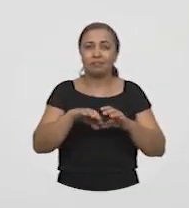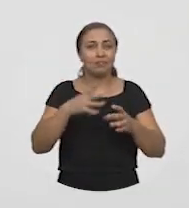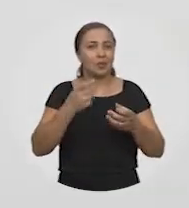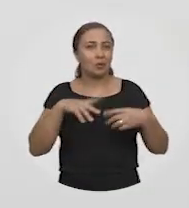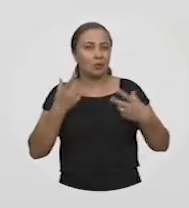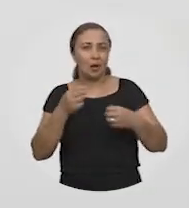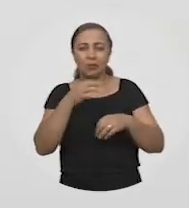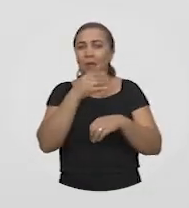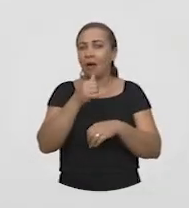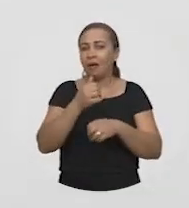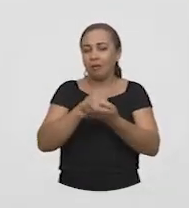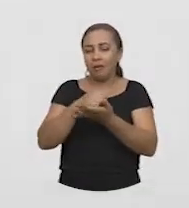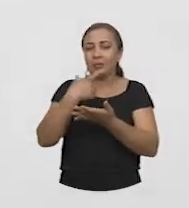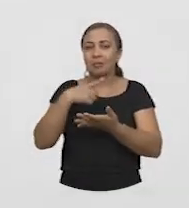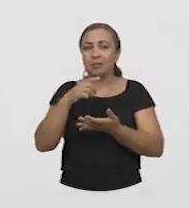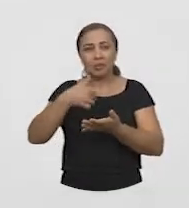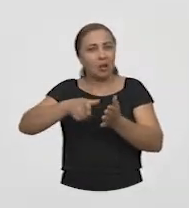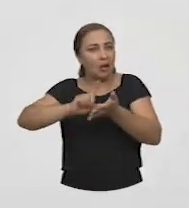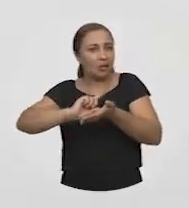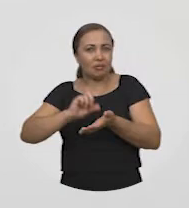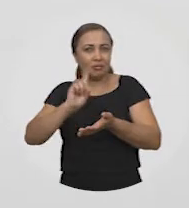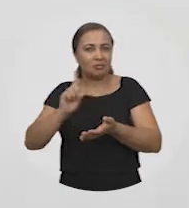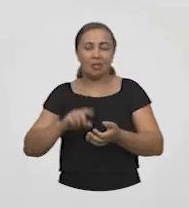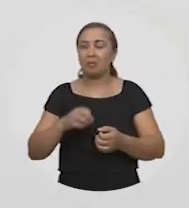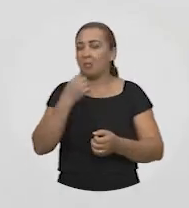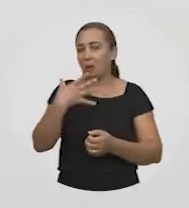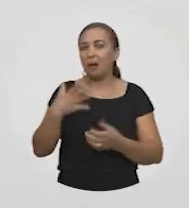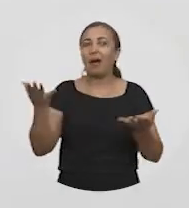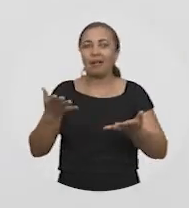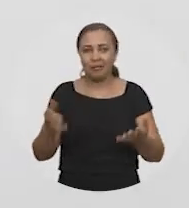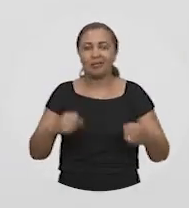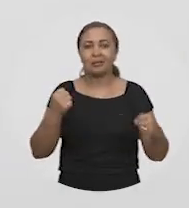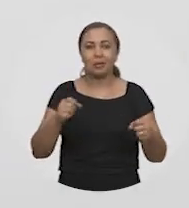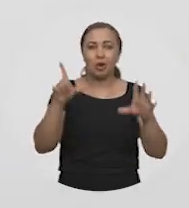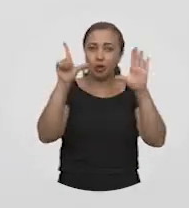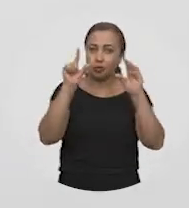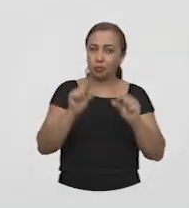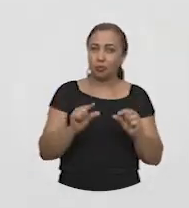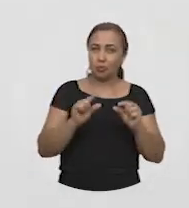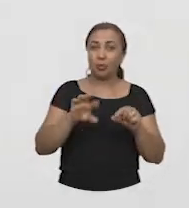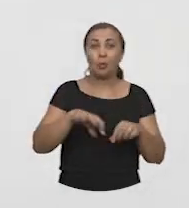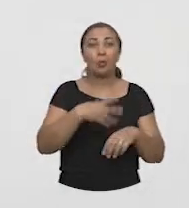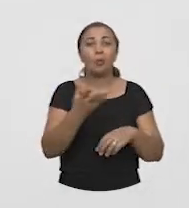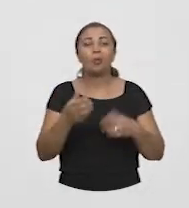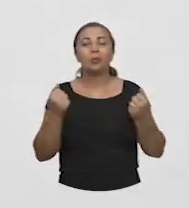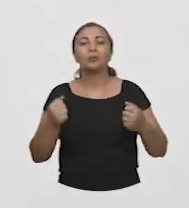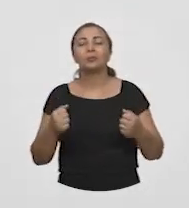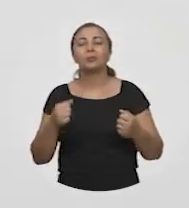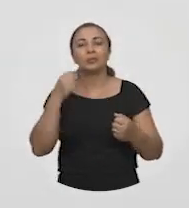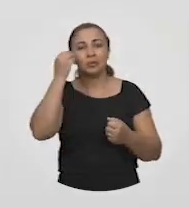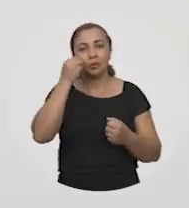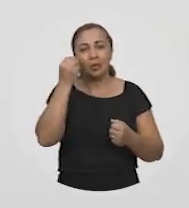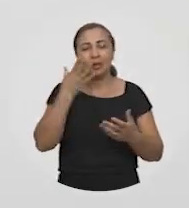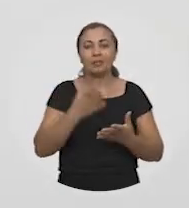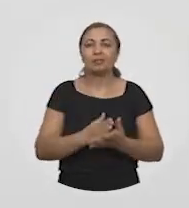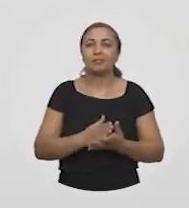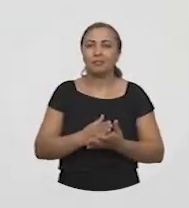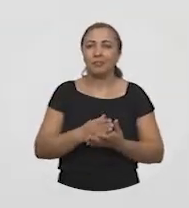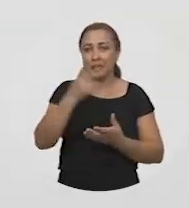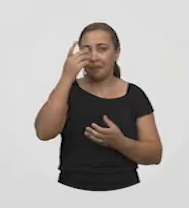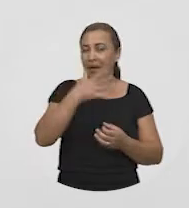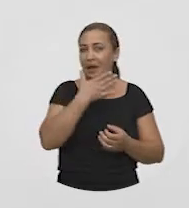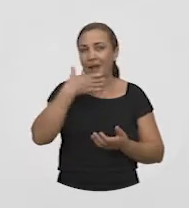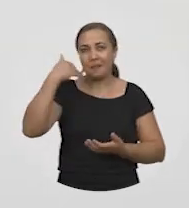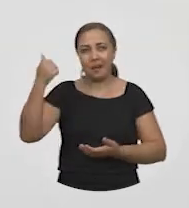permite que antibióticos que não funcionava mais possam voltar a ser usados além a dosagem necessária para que eles façam efeito